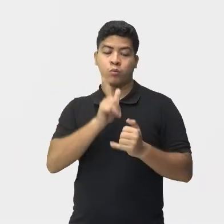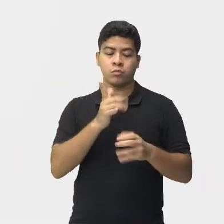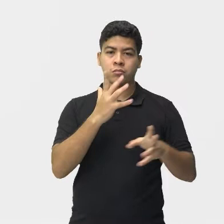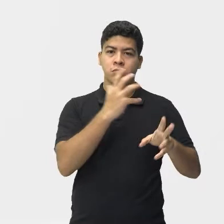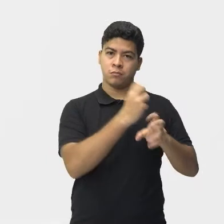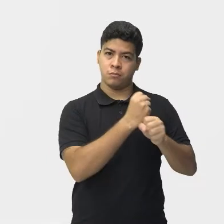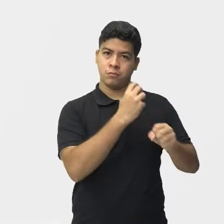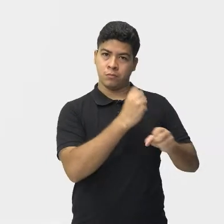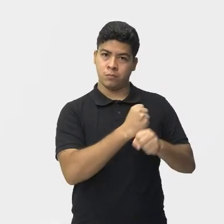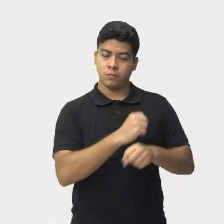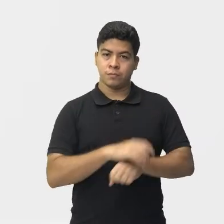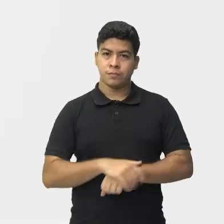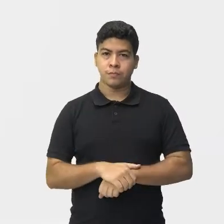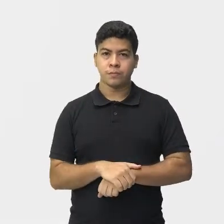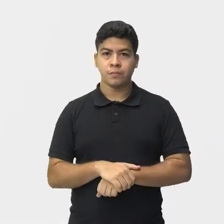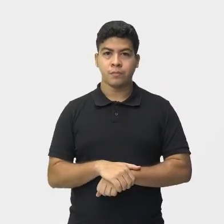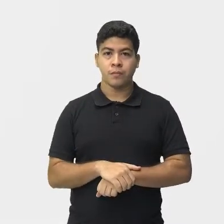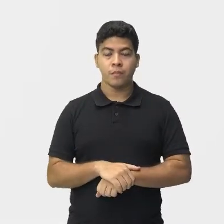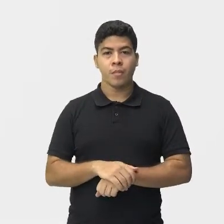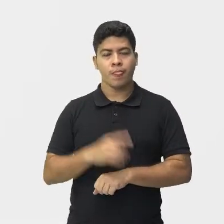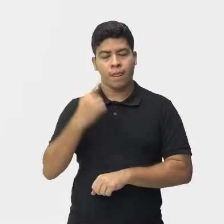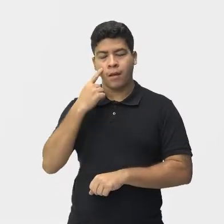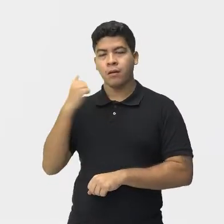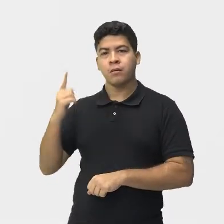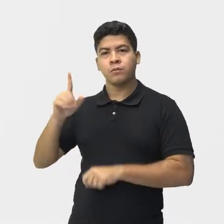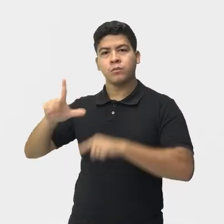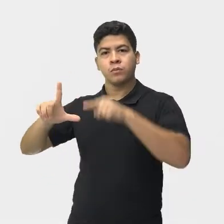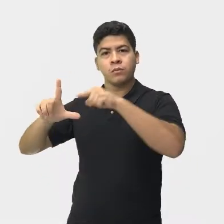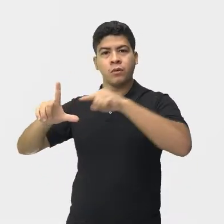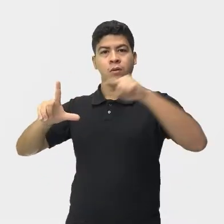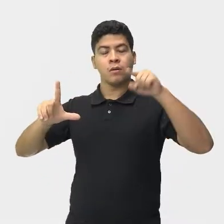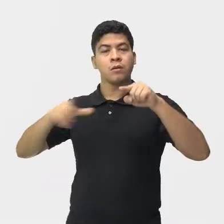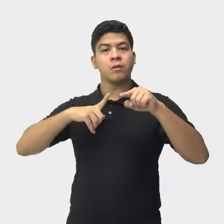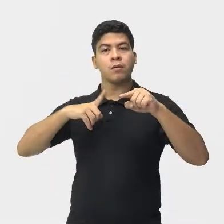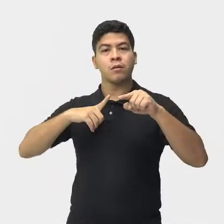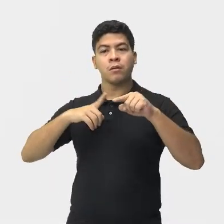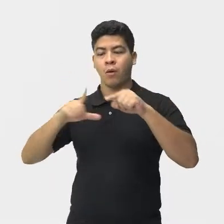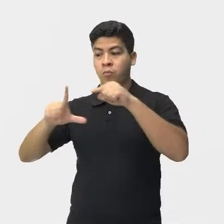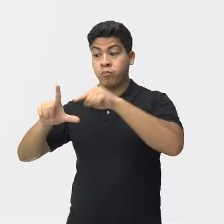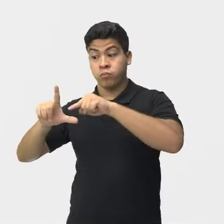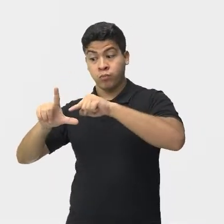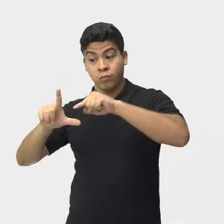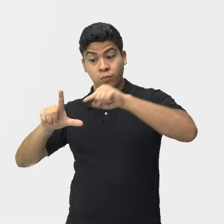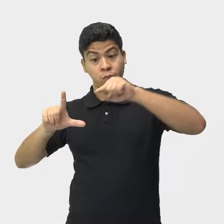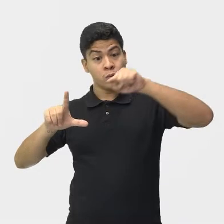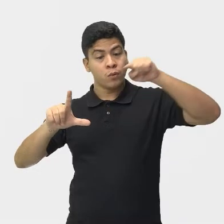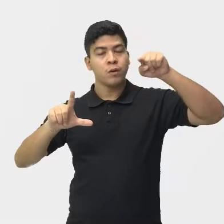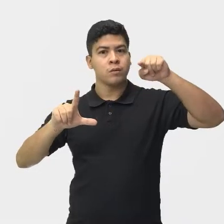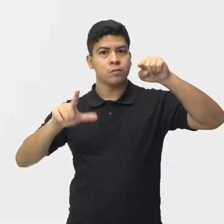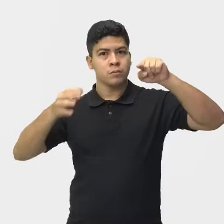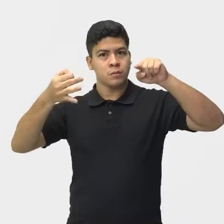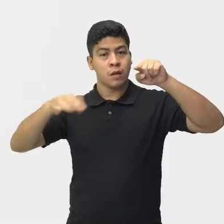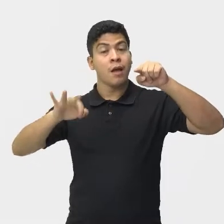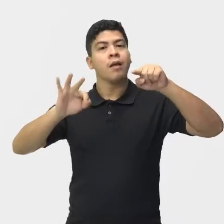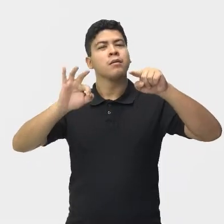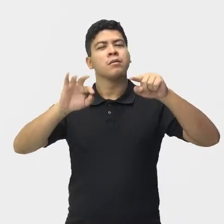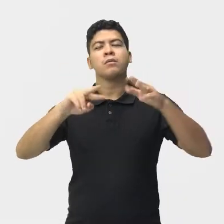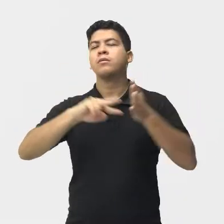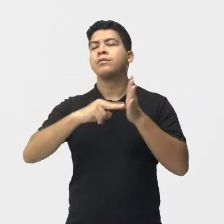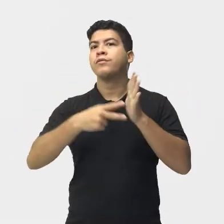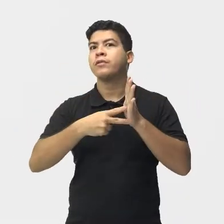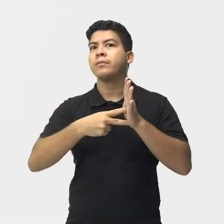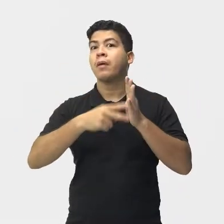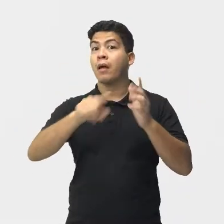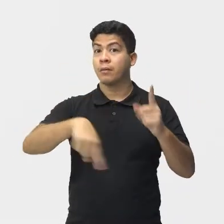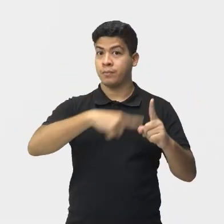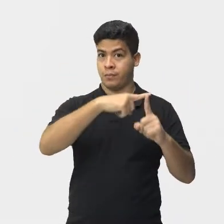velocidade, é o gráfico em que mostra uma função crescente, portanto aí a aceleração já é positiva, certo? E esse gráfico